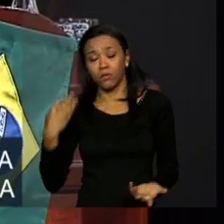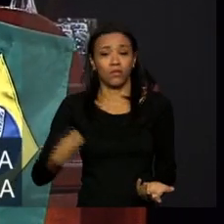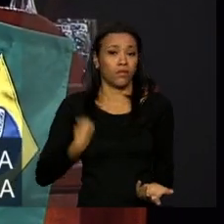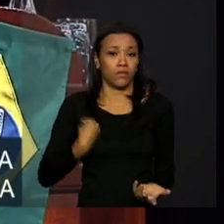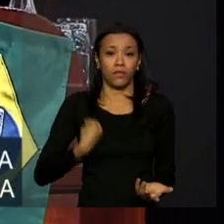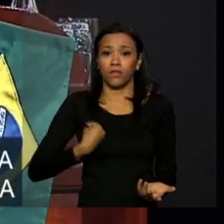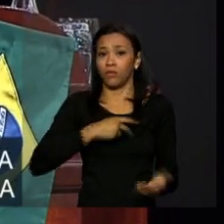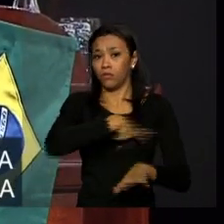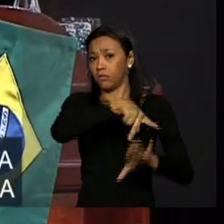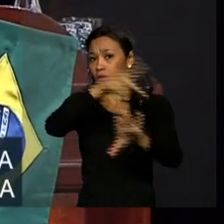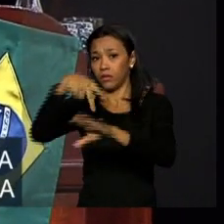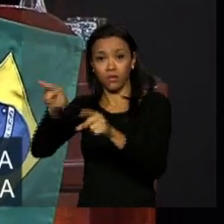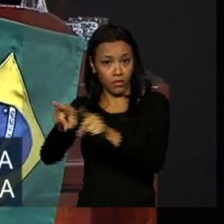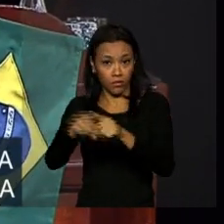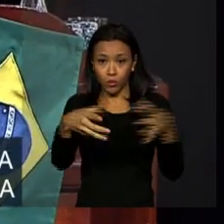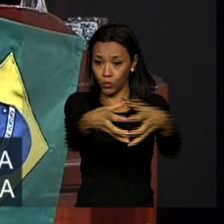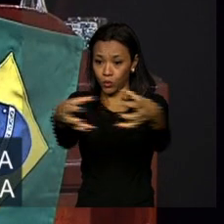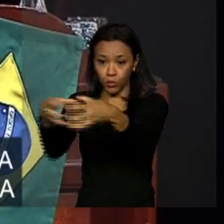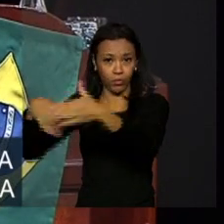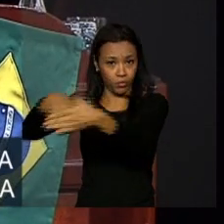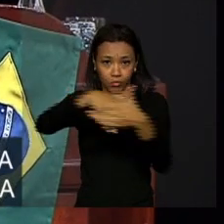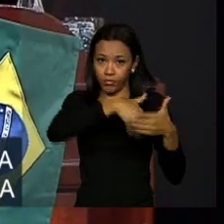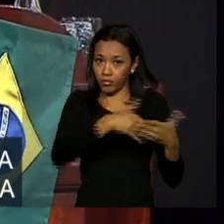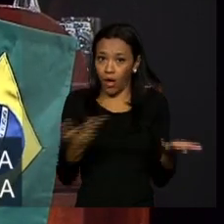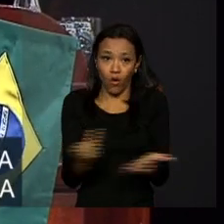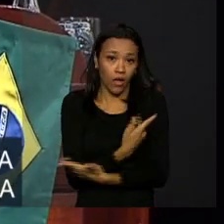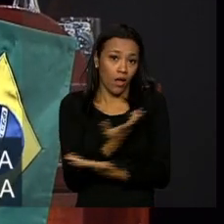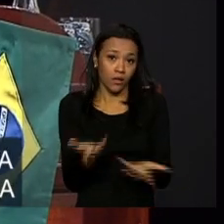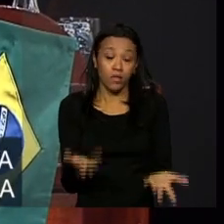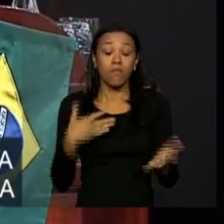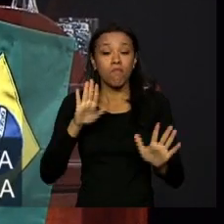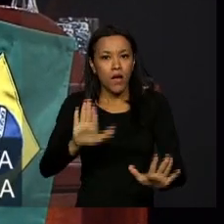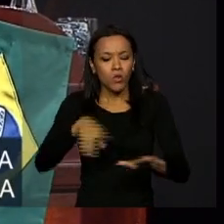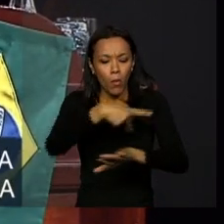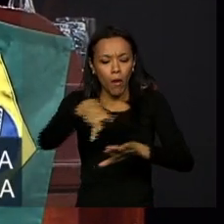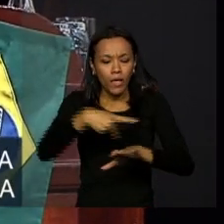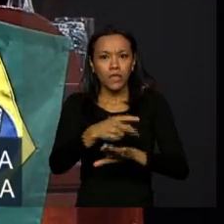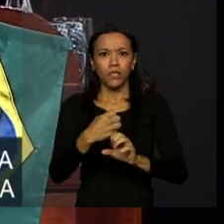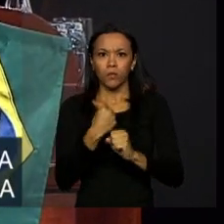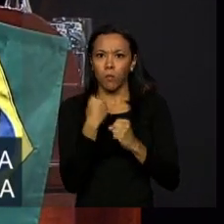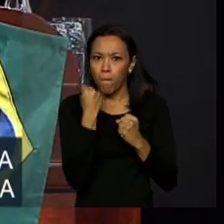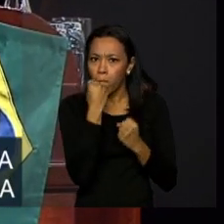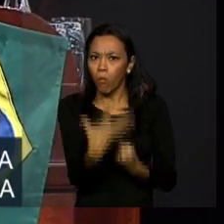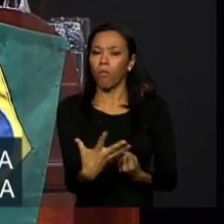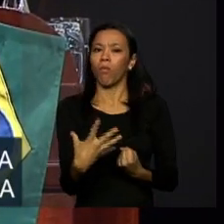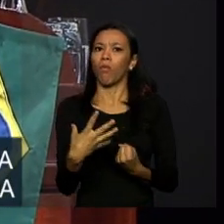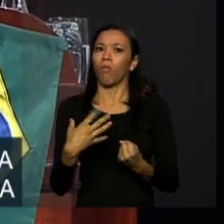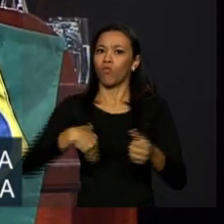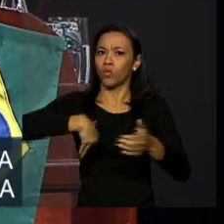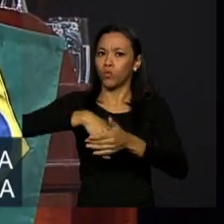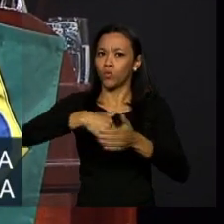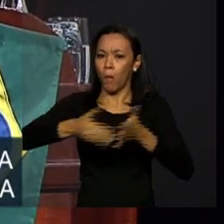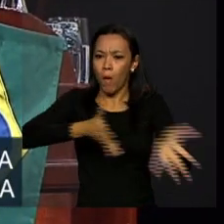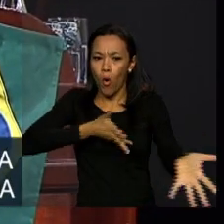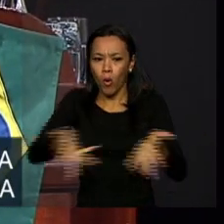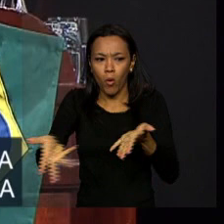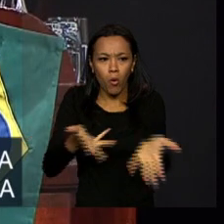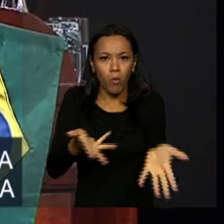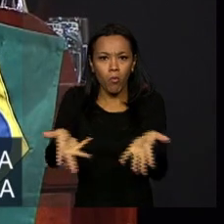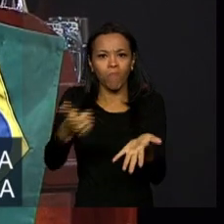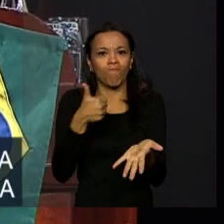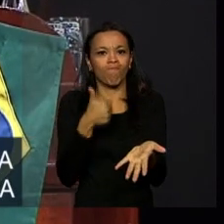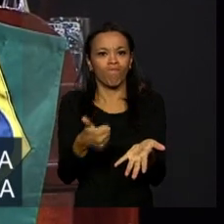times agora certamente O que faz um país grande de um time grande e uma